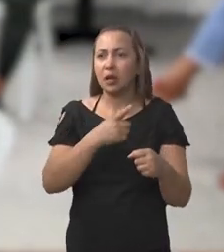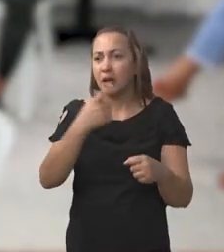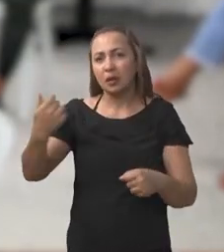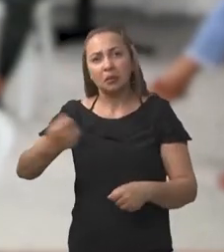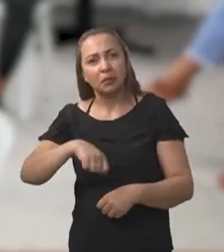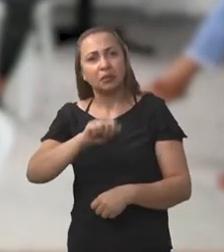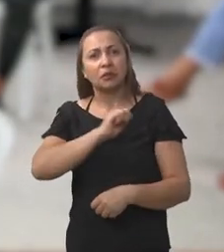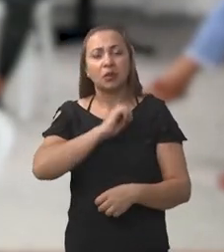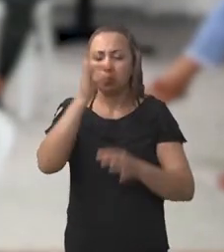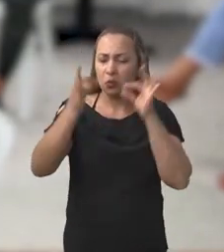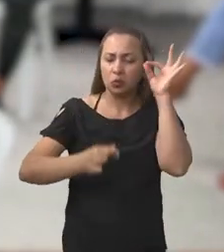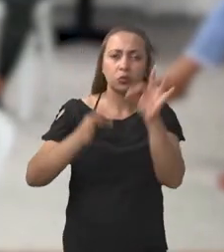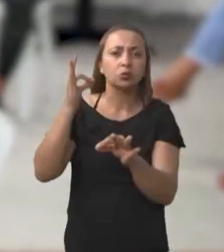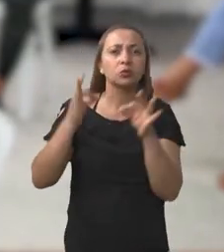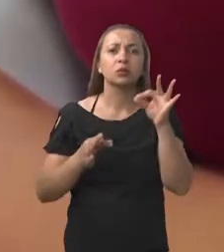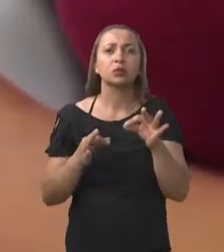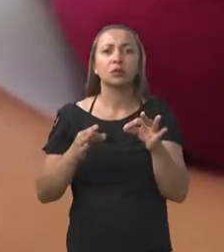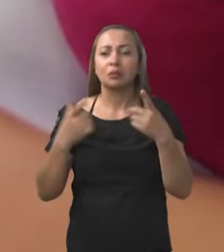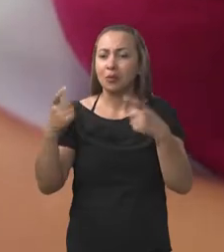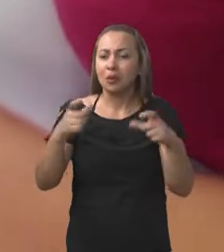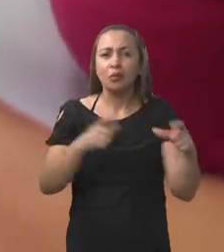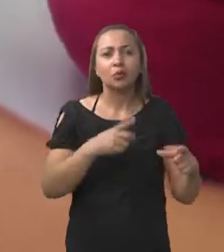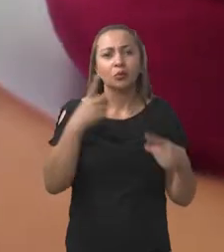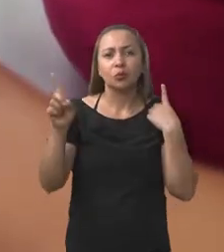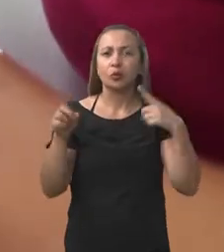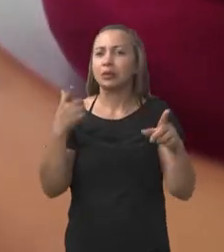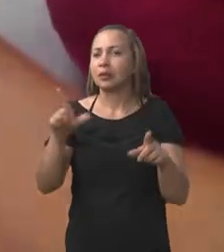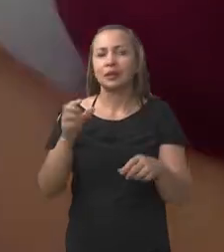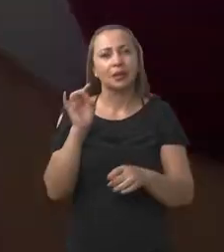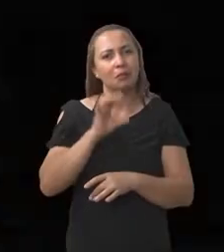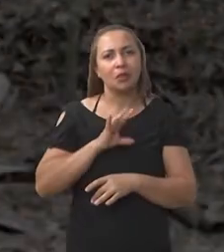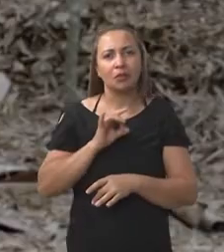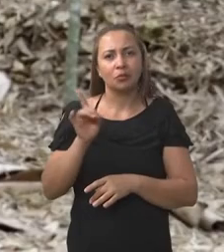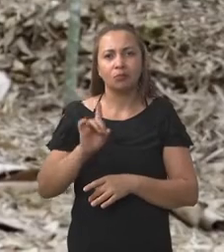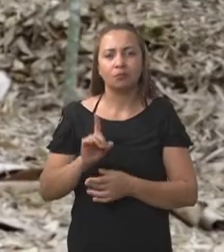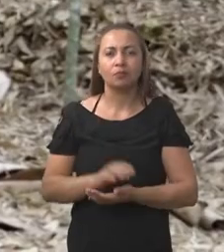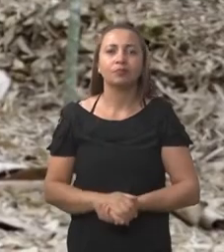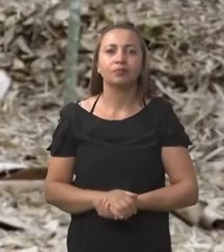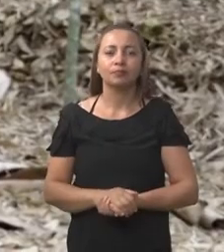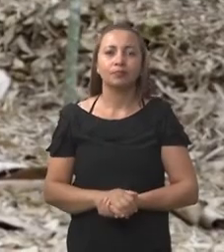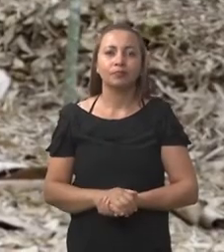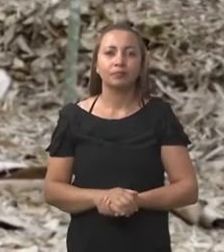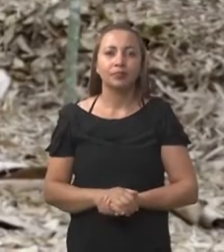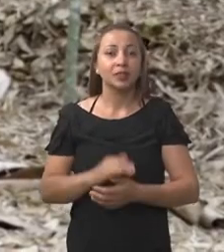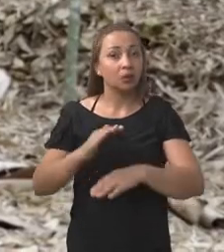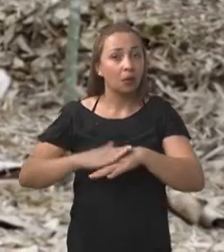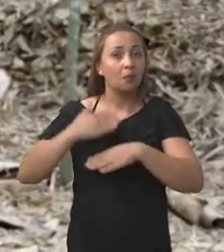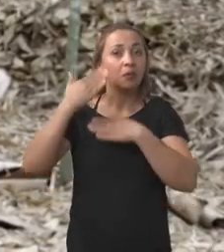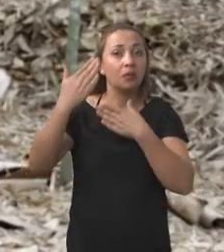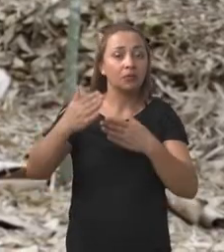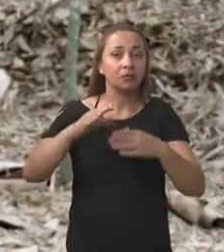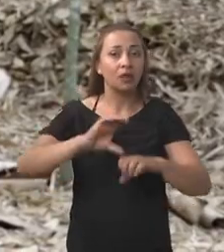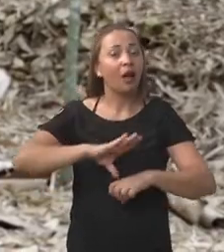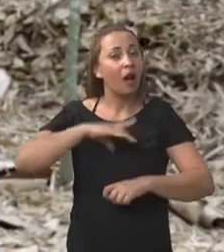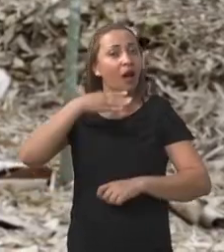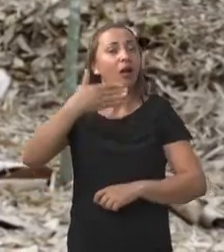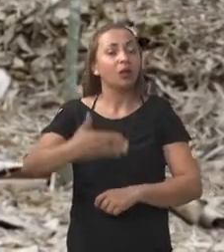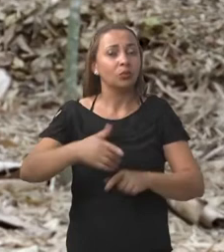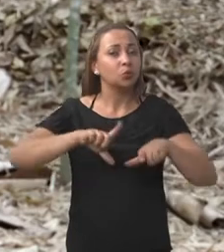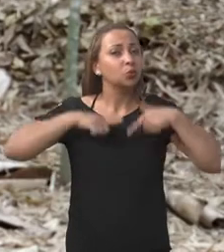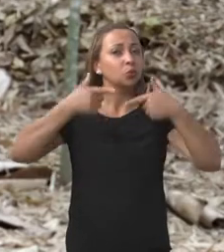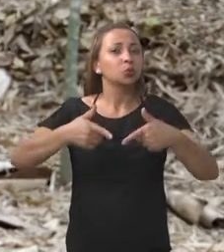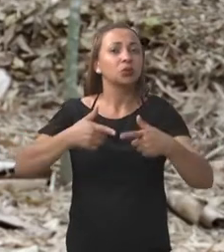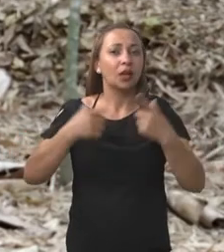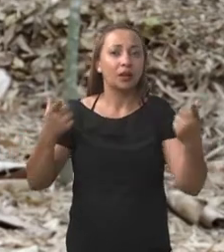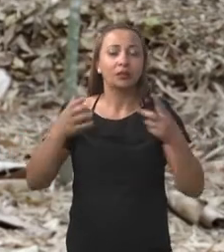para a delegacia, para o juiz, para onde for, não tenha medo não. Apesar dos avanços, o desafio é grande na